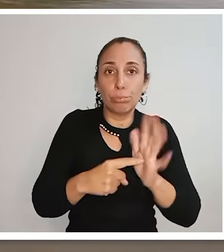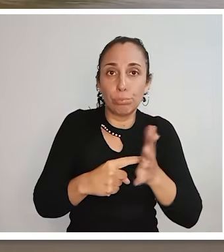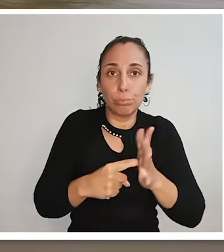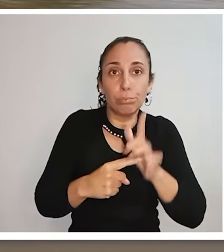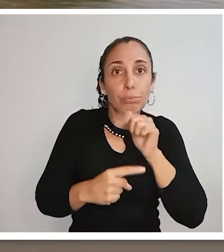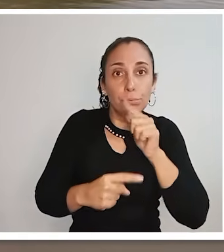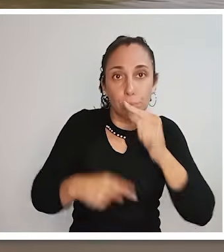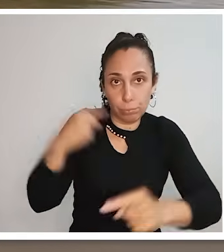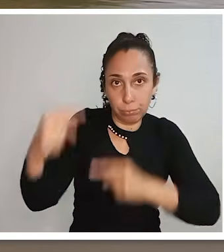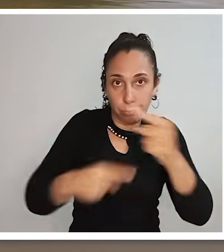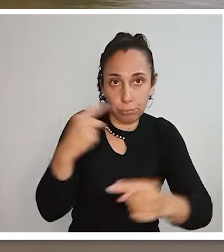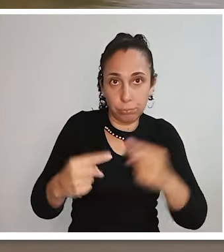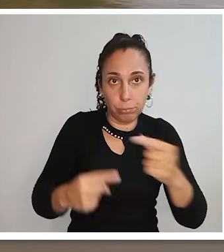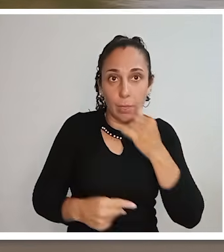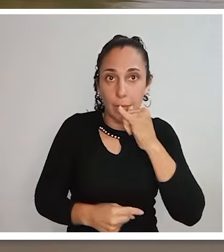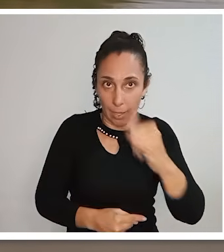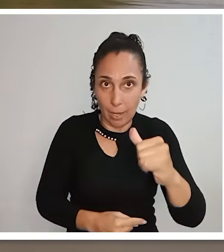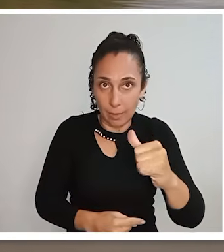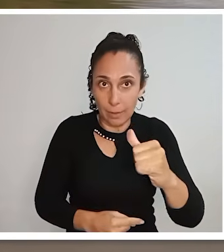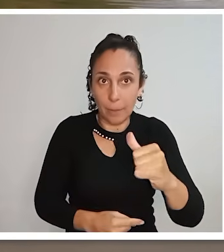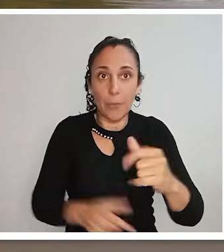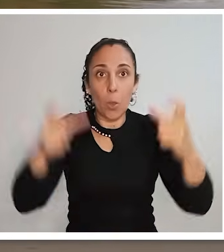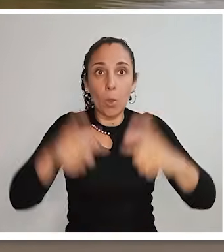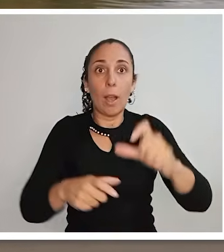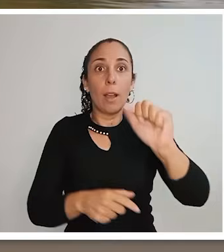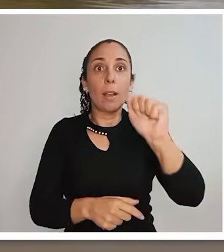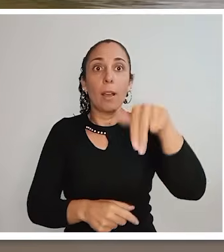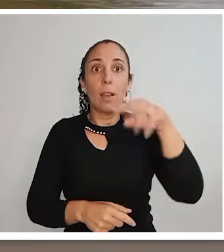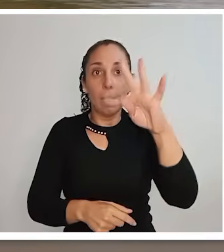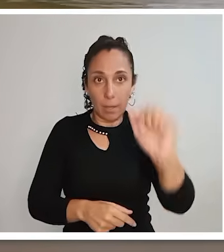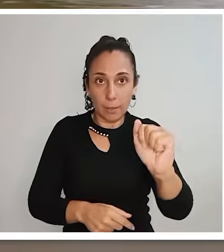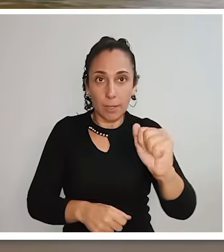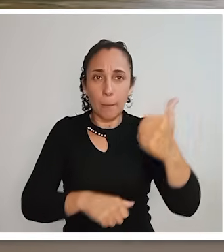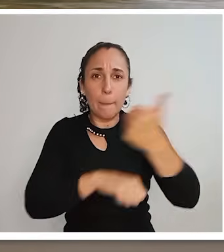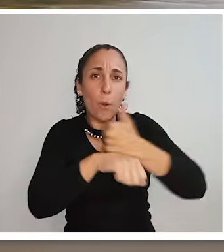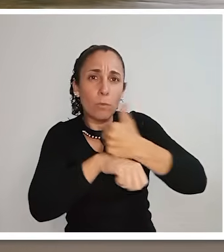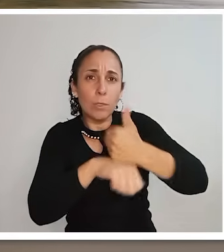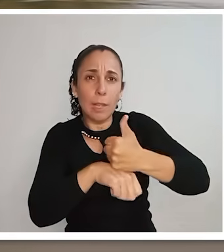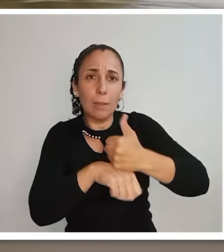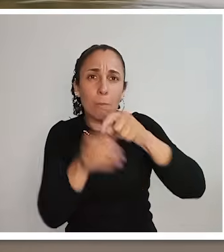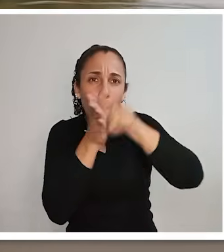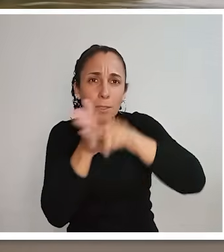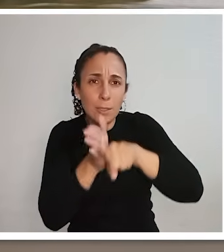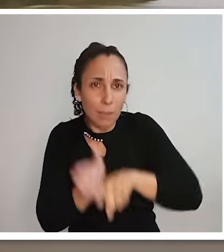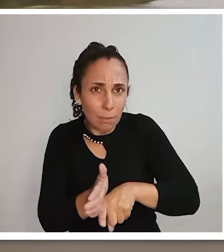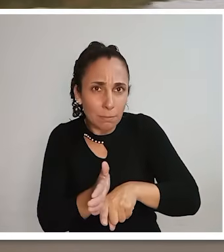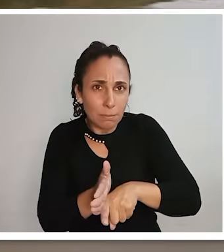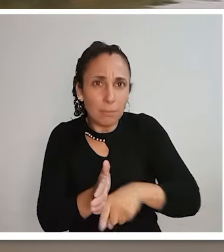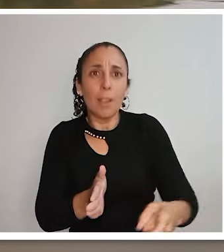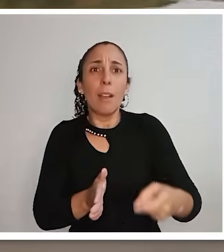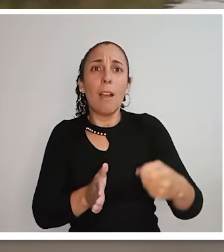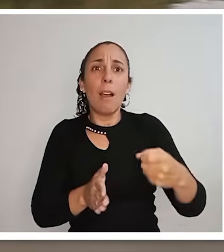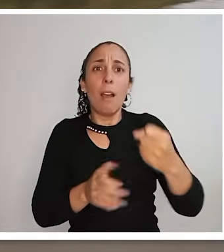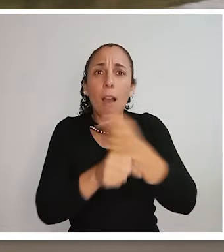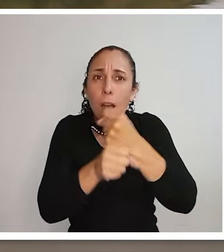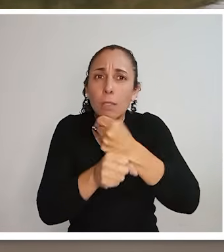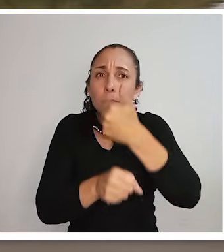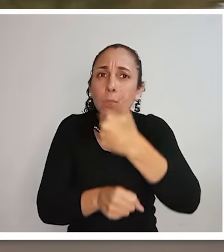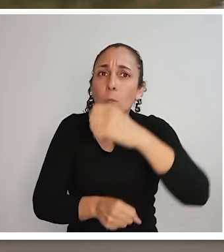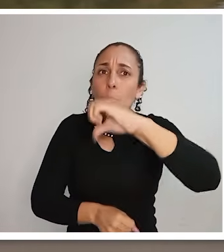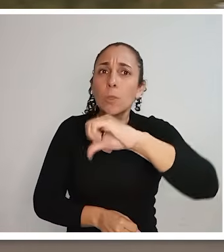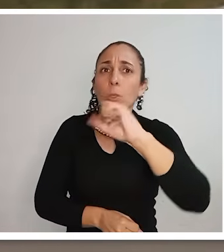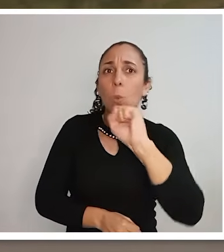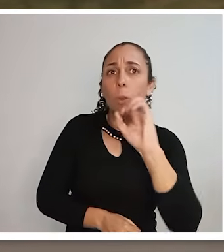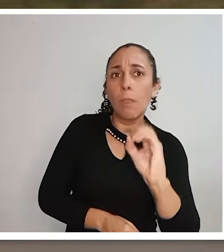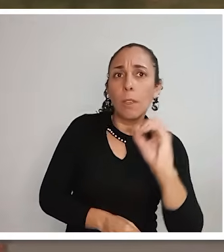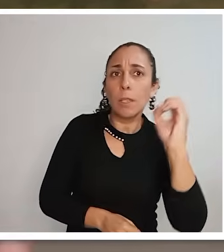pessoal, antes da construção da usina de Anta, foram feitos vários estudos de viabilidade. Num desses estudos, do ano de 1980,